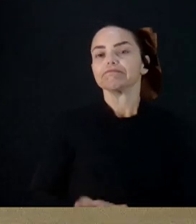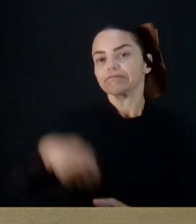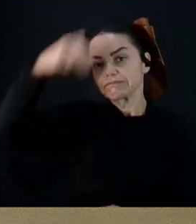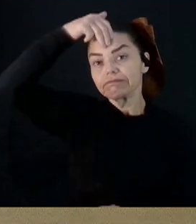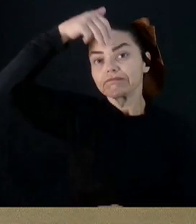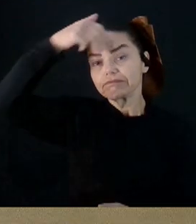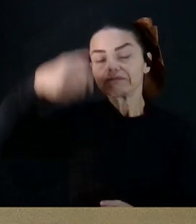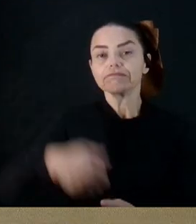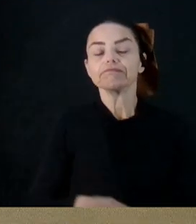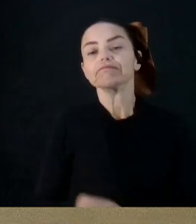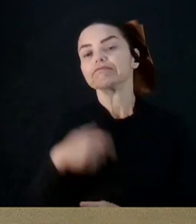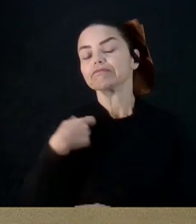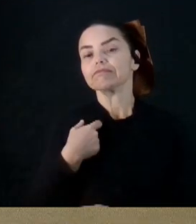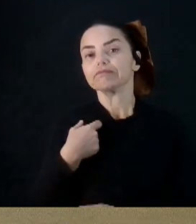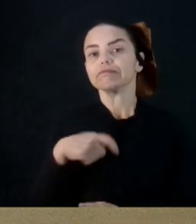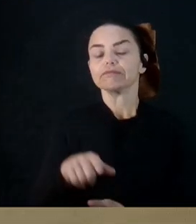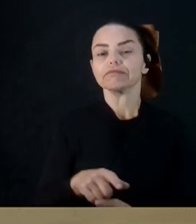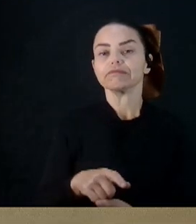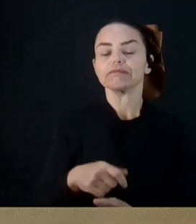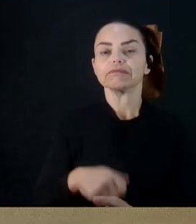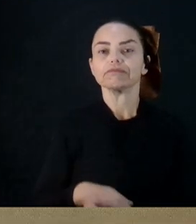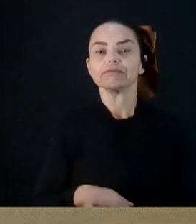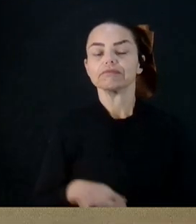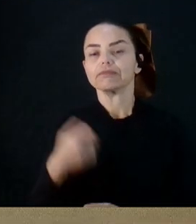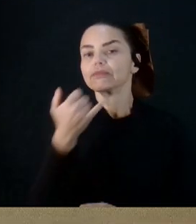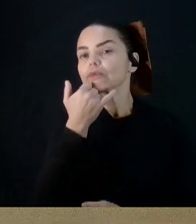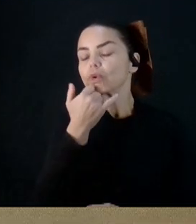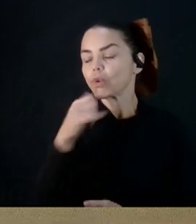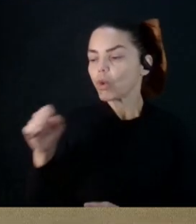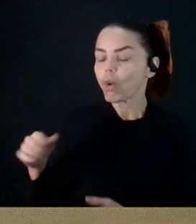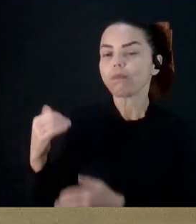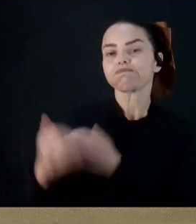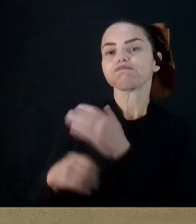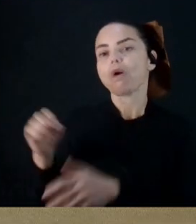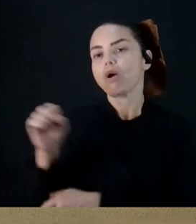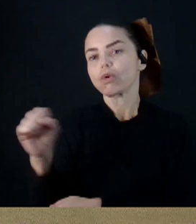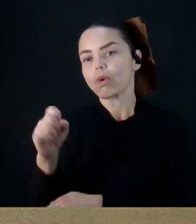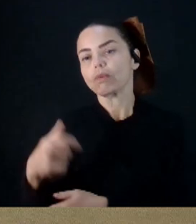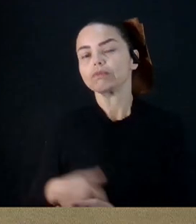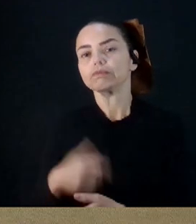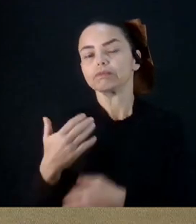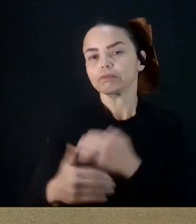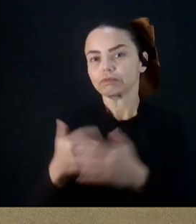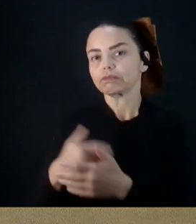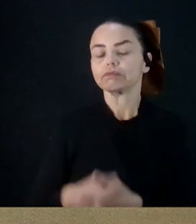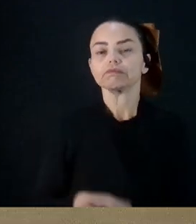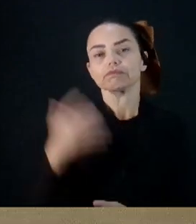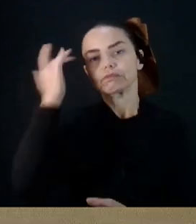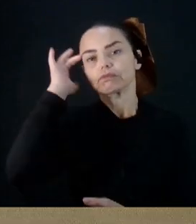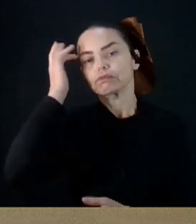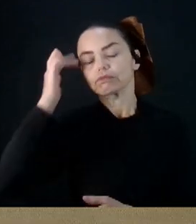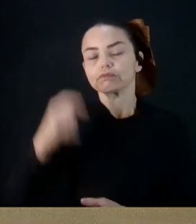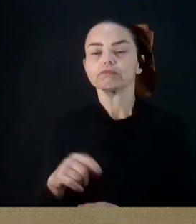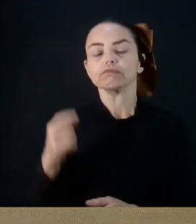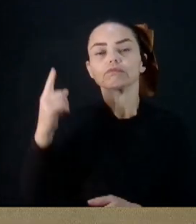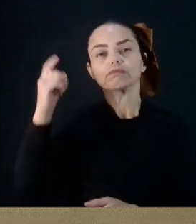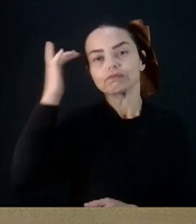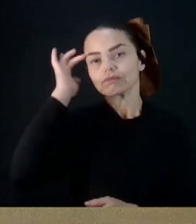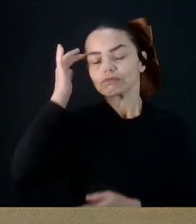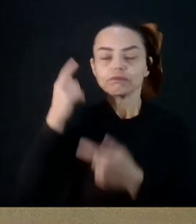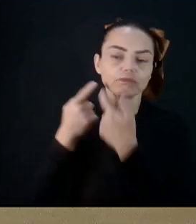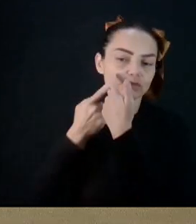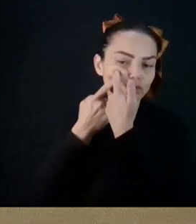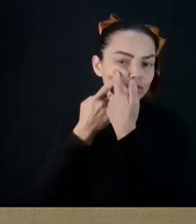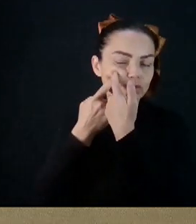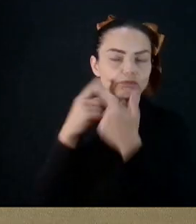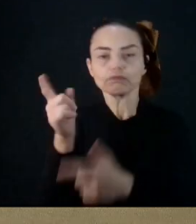ter espinha. Então, ela deve estar numa fase de desenvolvimento. E aí ela já acha que vai ter espinha, e nenhuma menina quer ter espinha, gente,